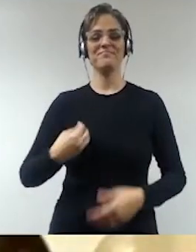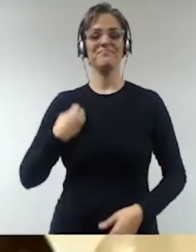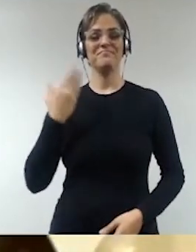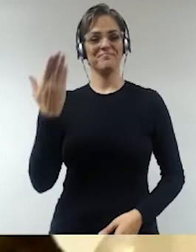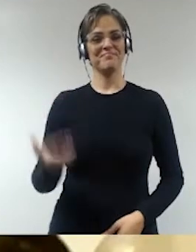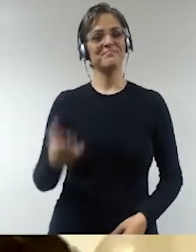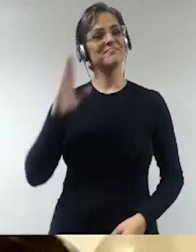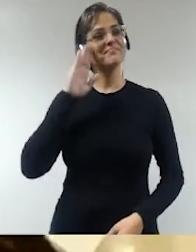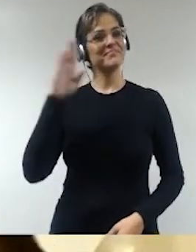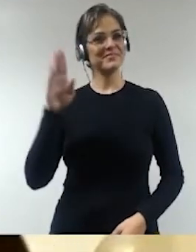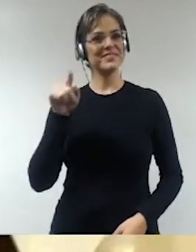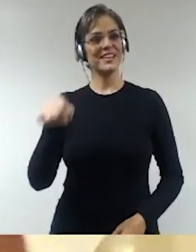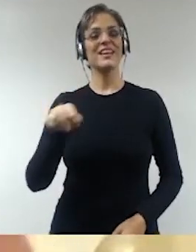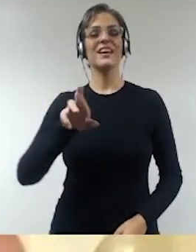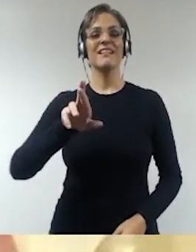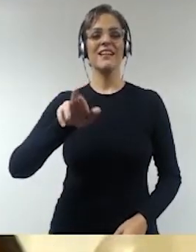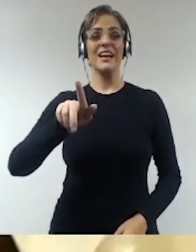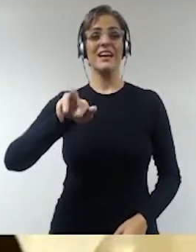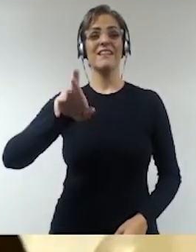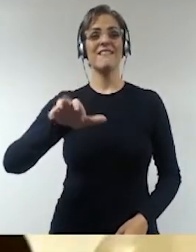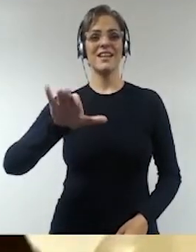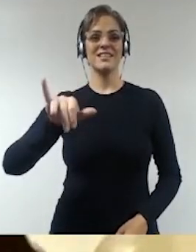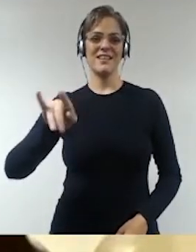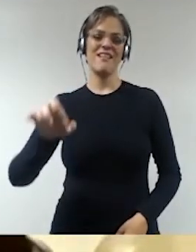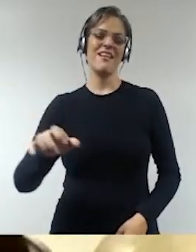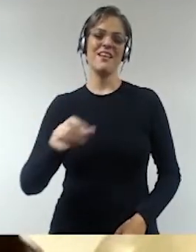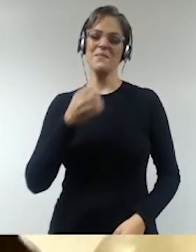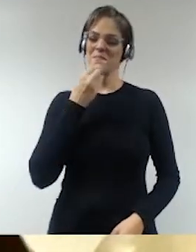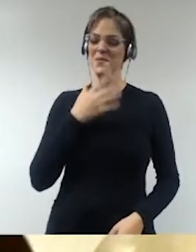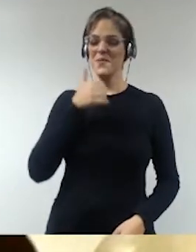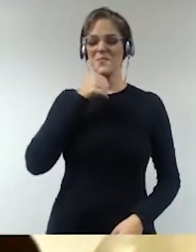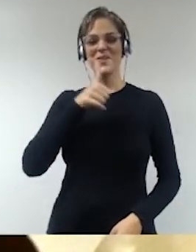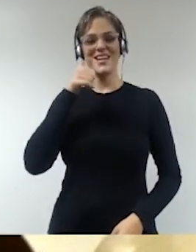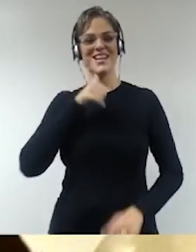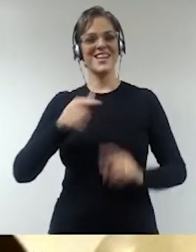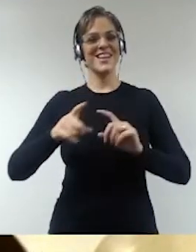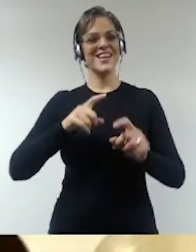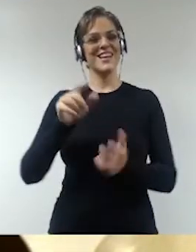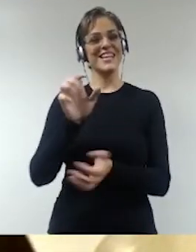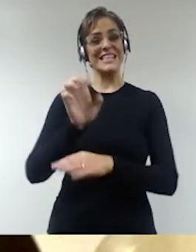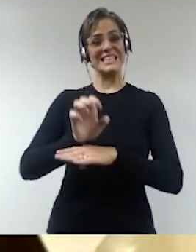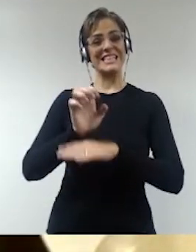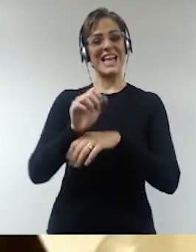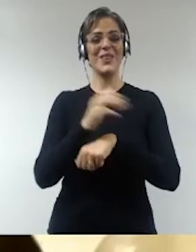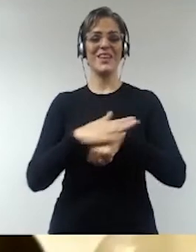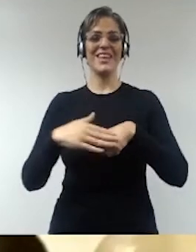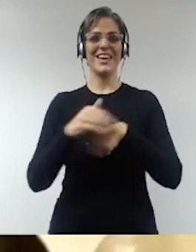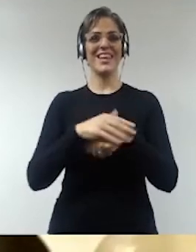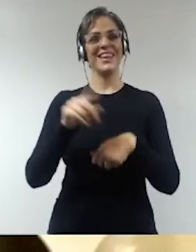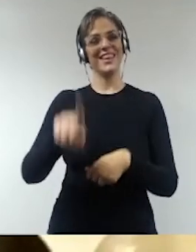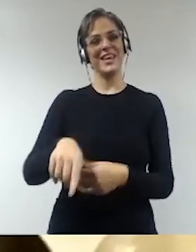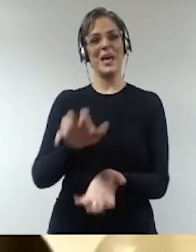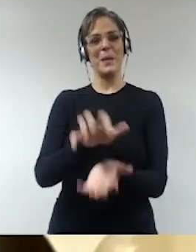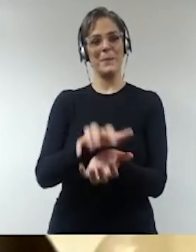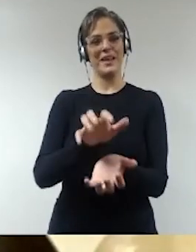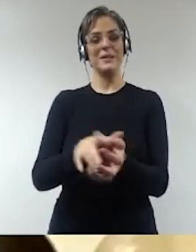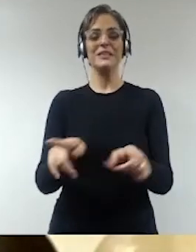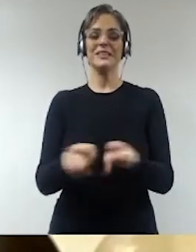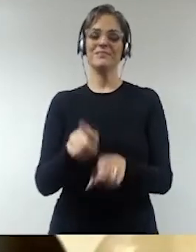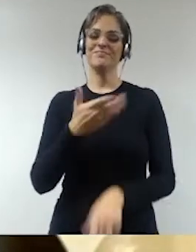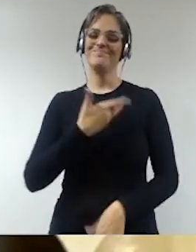pessoa, doutora Graciele. Fico muito feliz de estar num painel presidido por uma mulher, de um estado tão querido, que é Pernambuco, estar ao lado dos